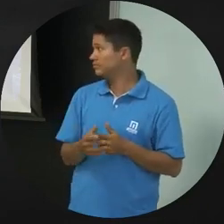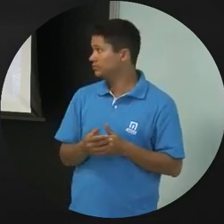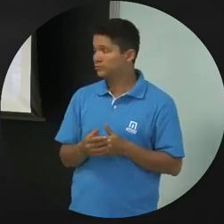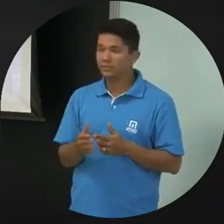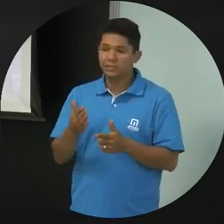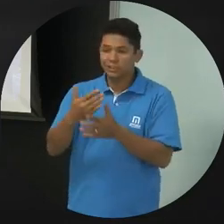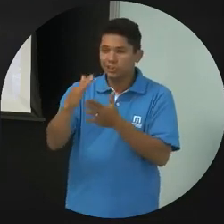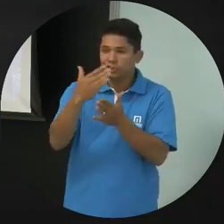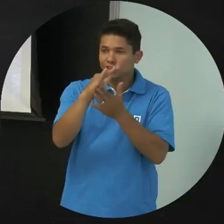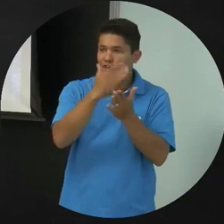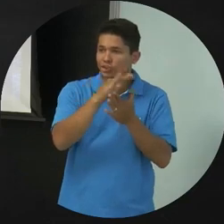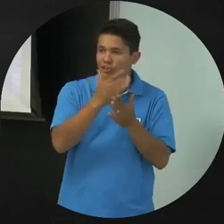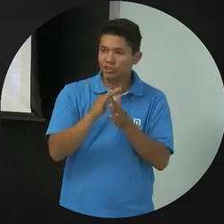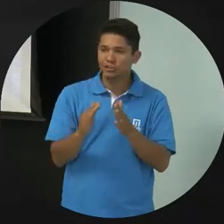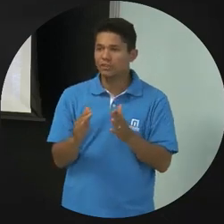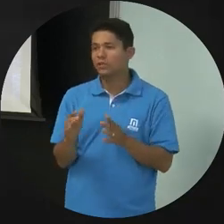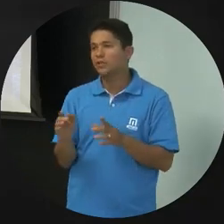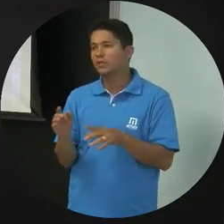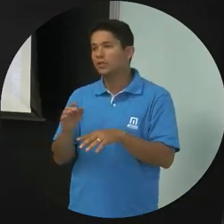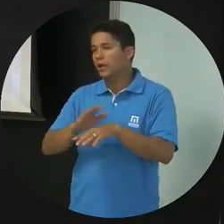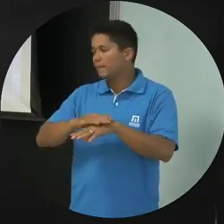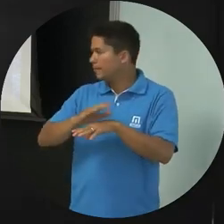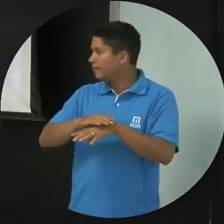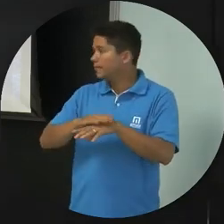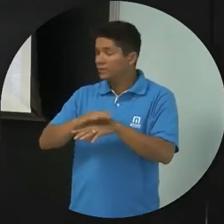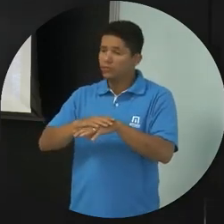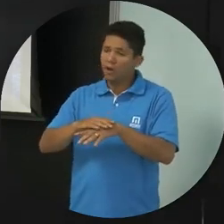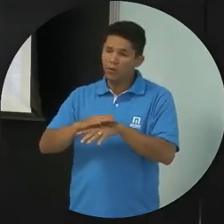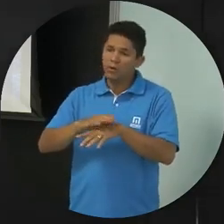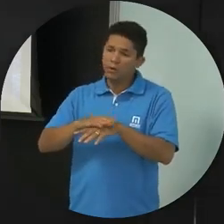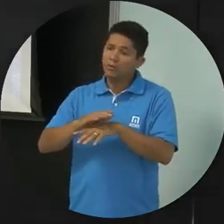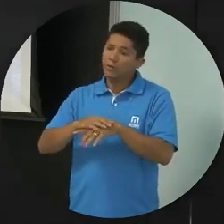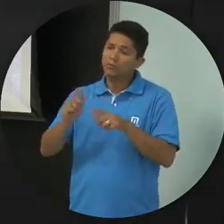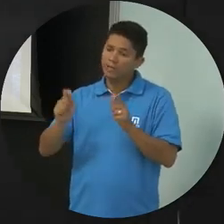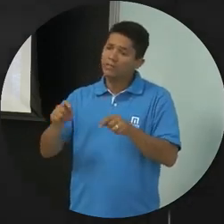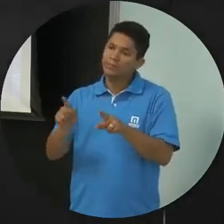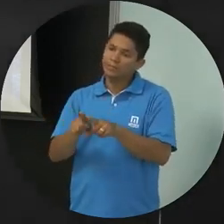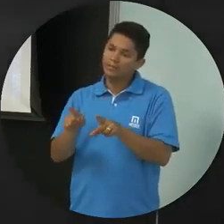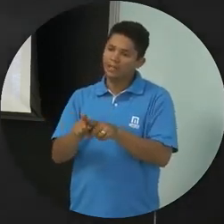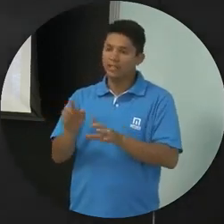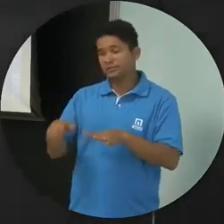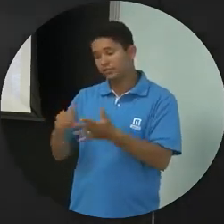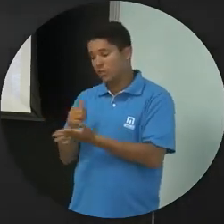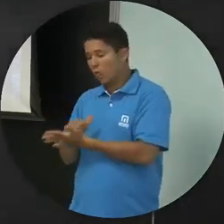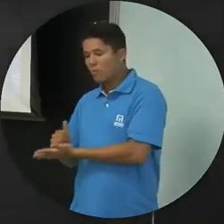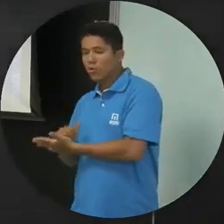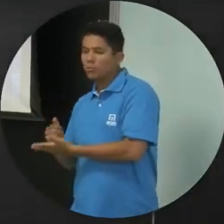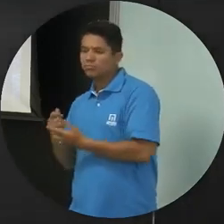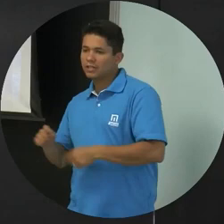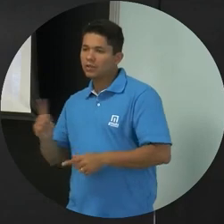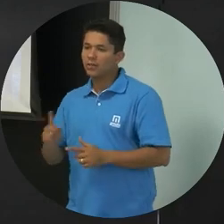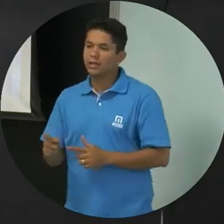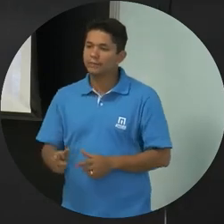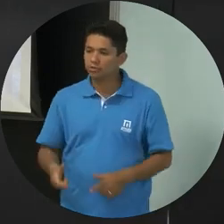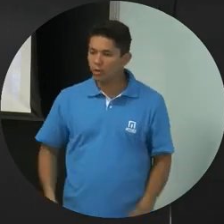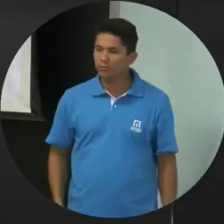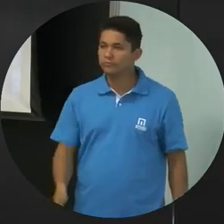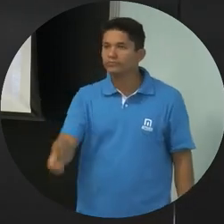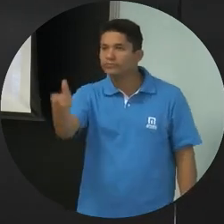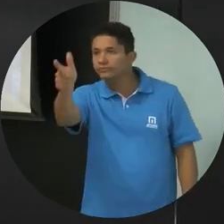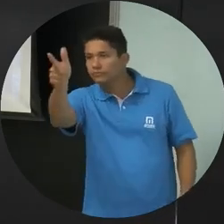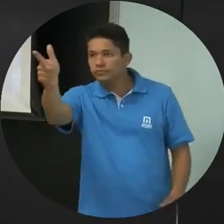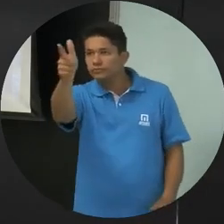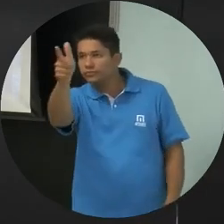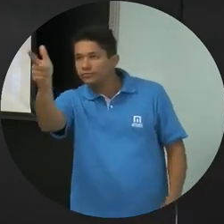decompor, né, no caso esse pedaço que está fazendo essa obstrução com o processo manual através de pistola, mas é totalmente